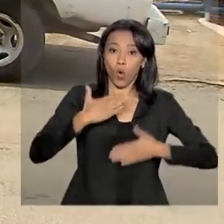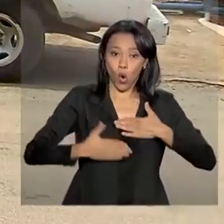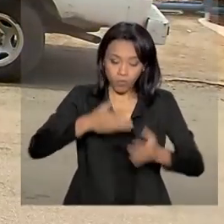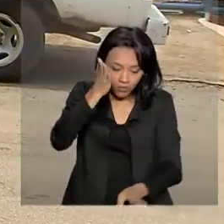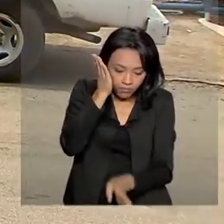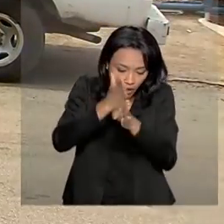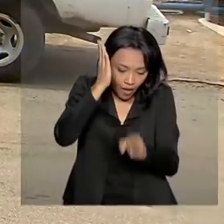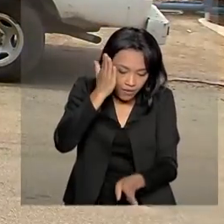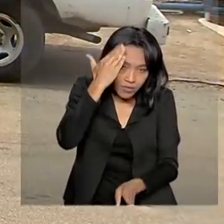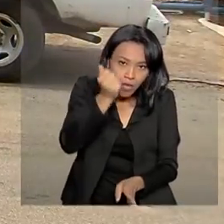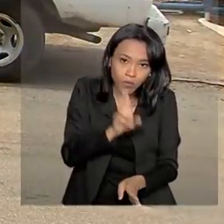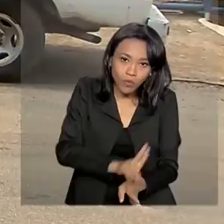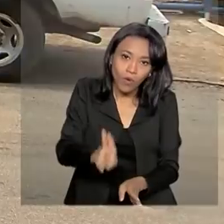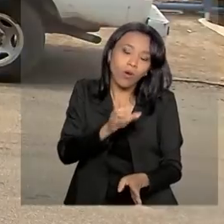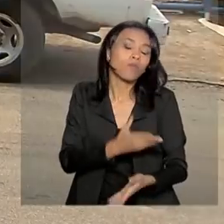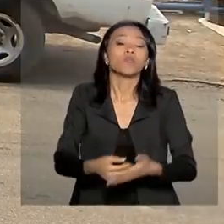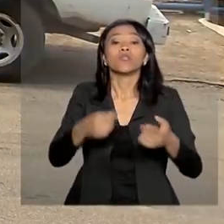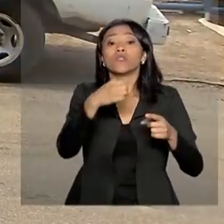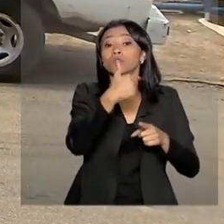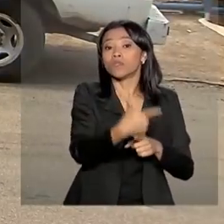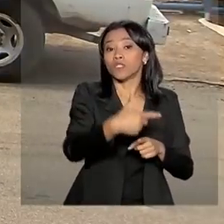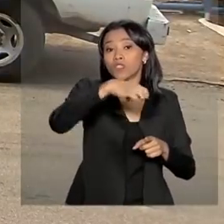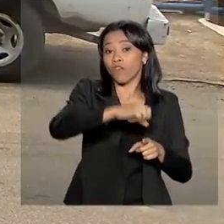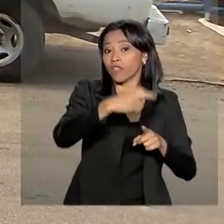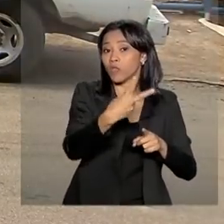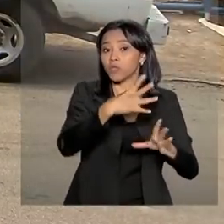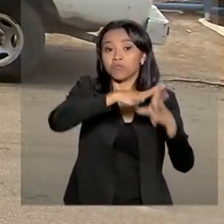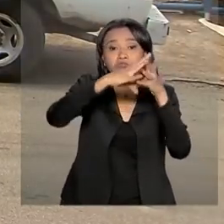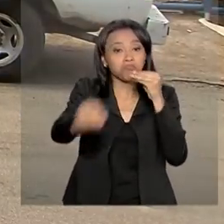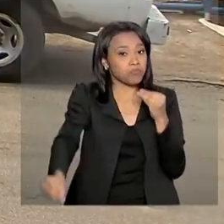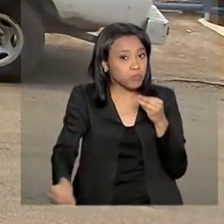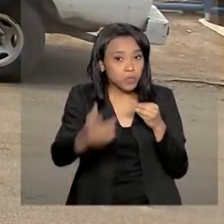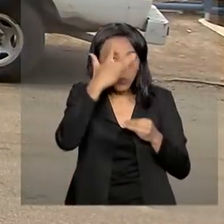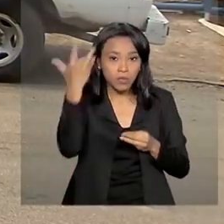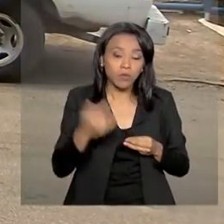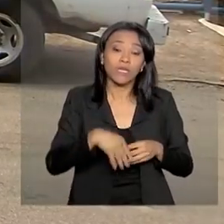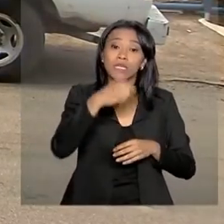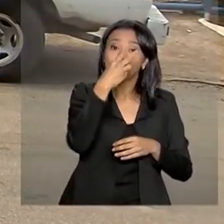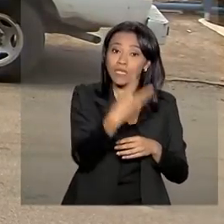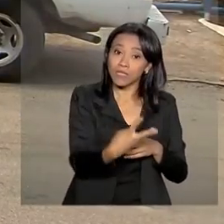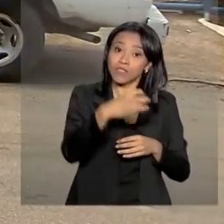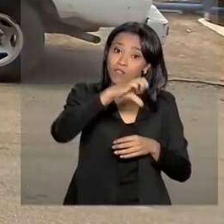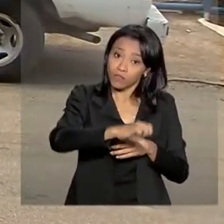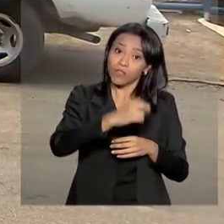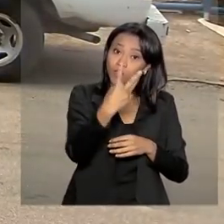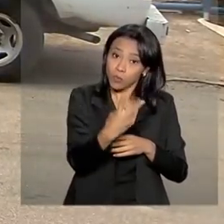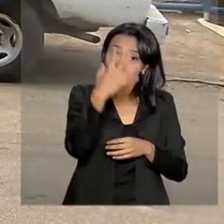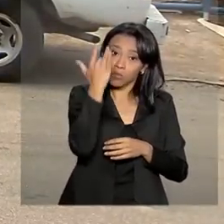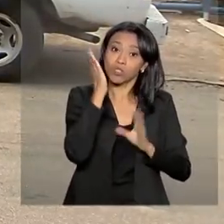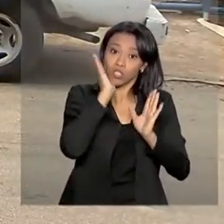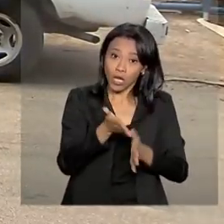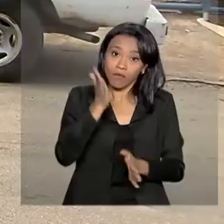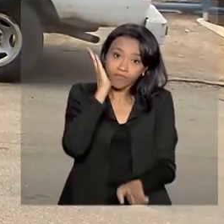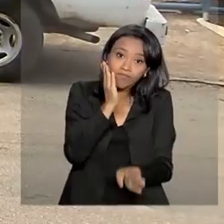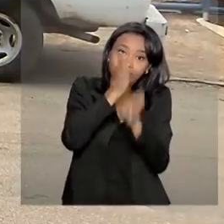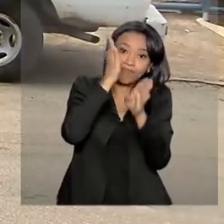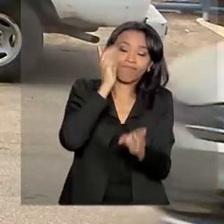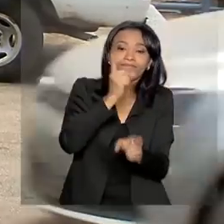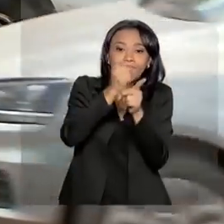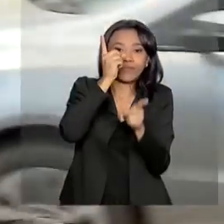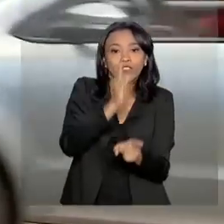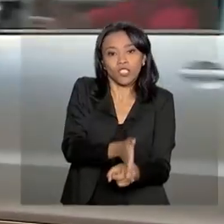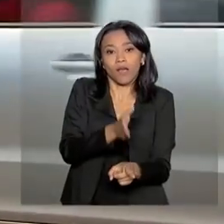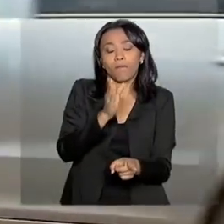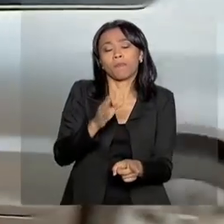há 292 desaparecidos e 382 pessoas foram localizadas. Também, segundo a Defesa Civil,